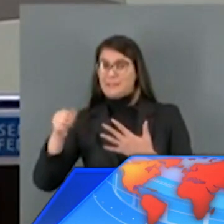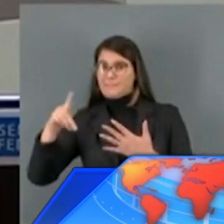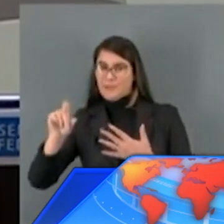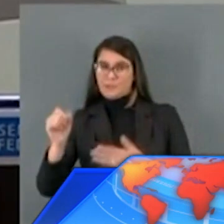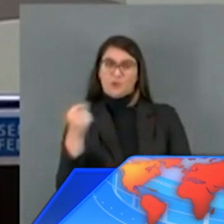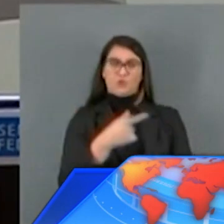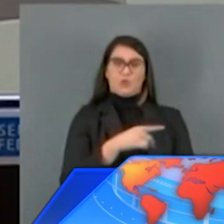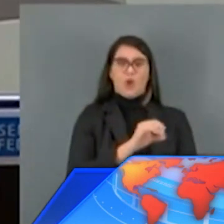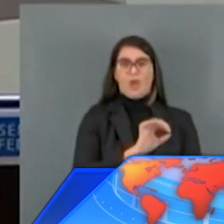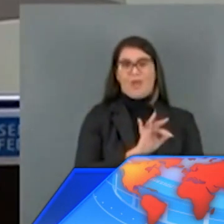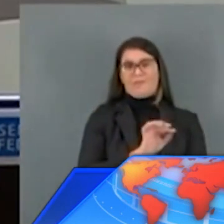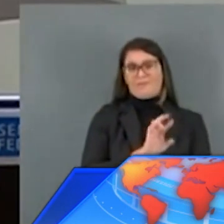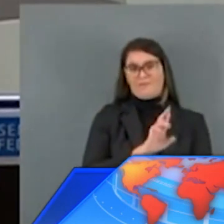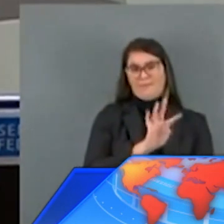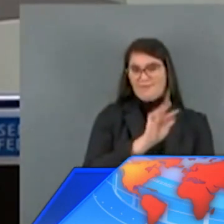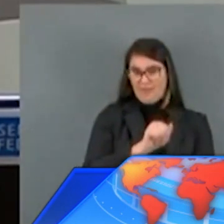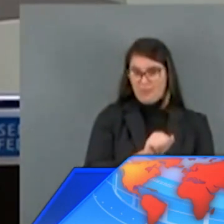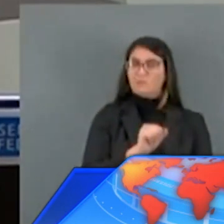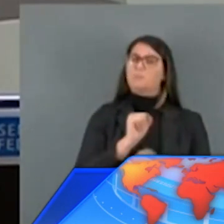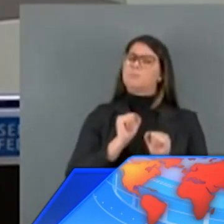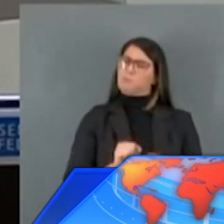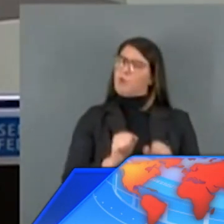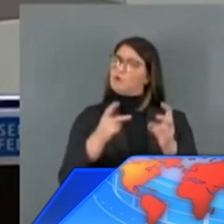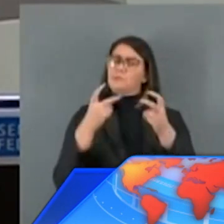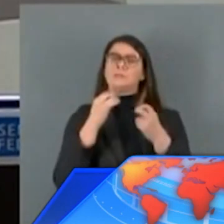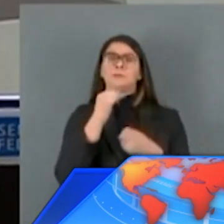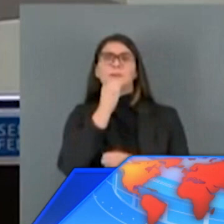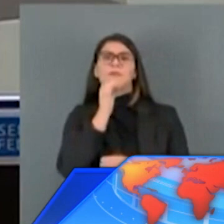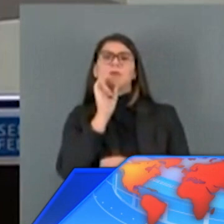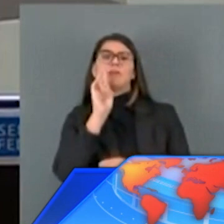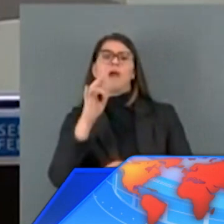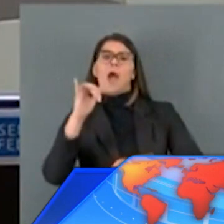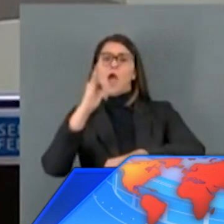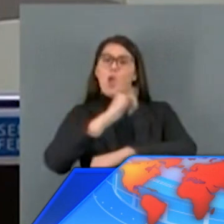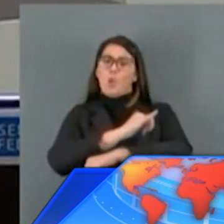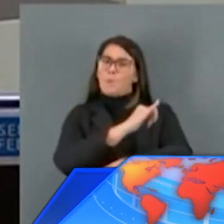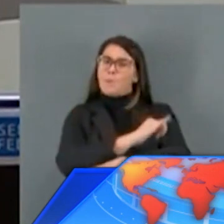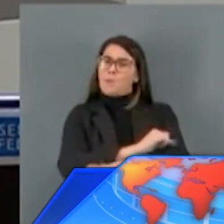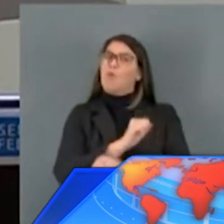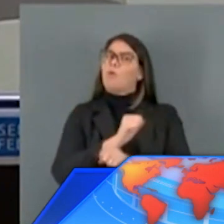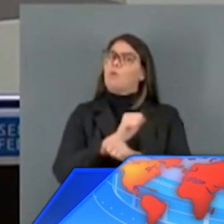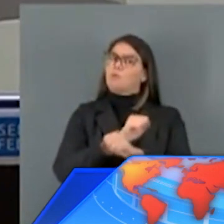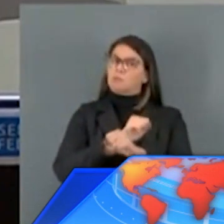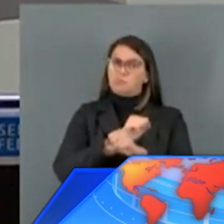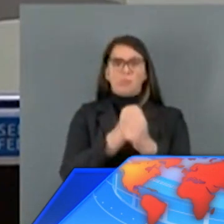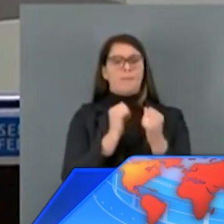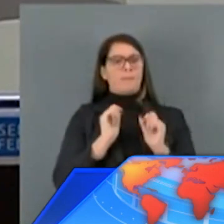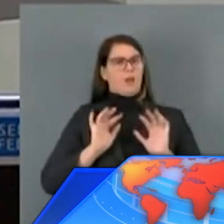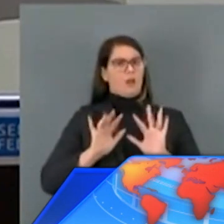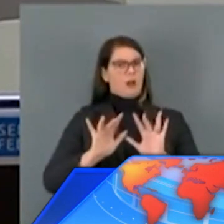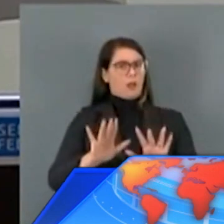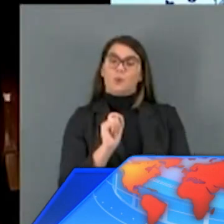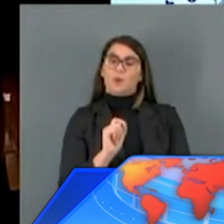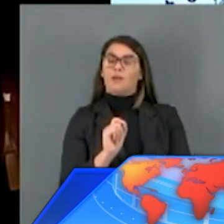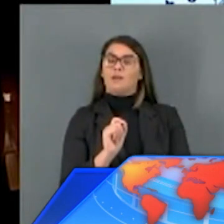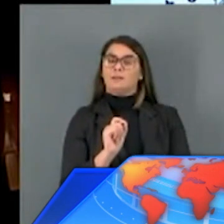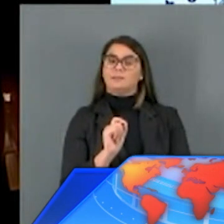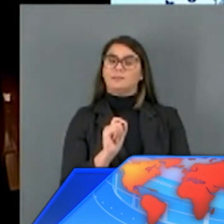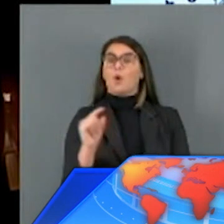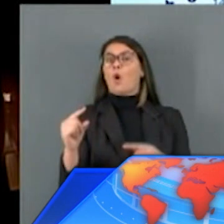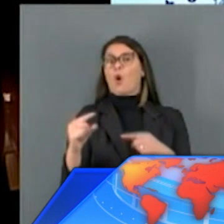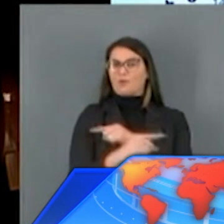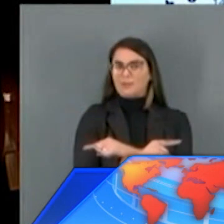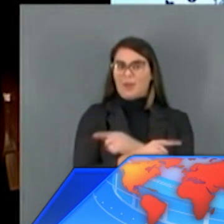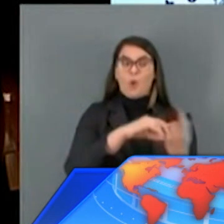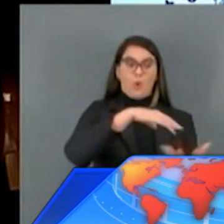citou como exemplo usando os de 2014 15 e 16 quando o mercado internacional teve inflação alta o